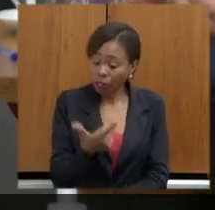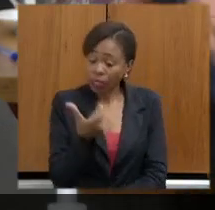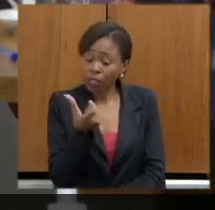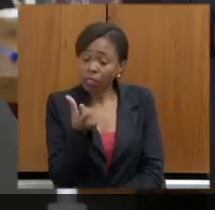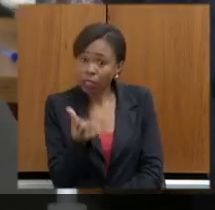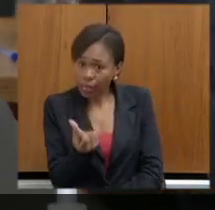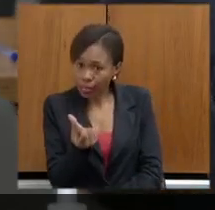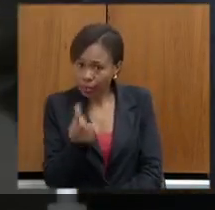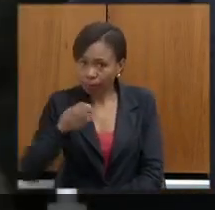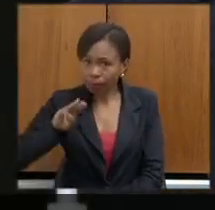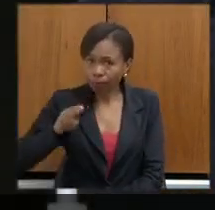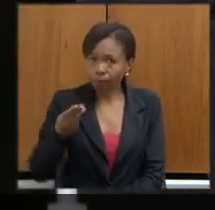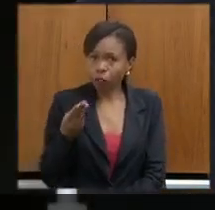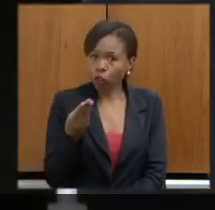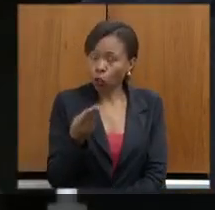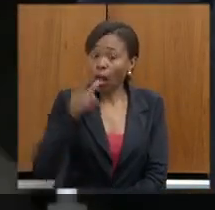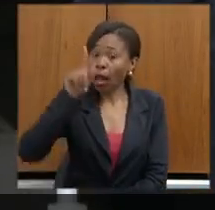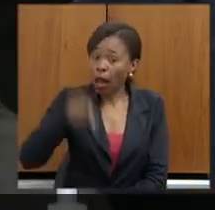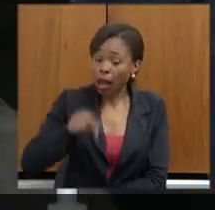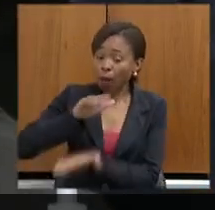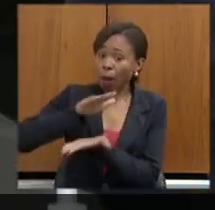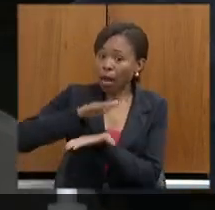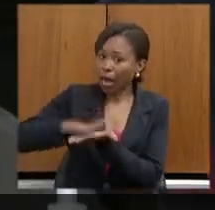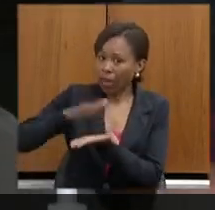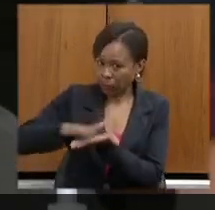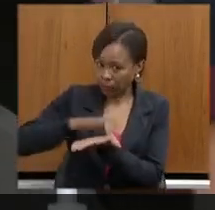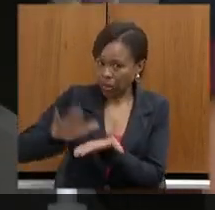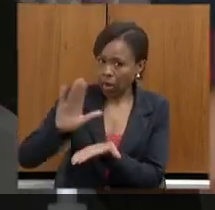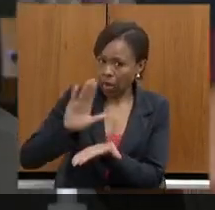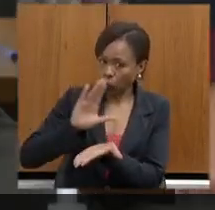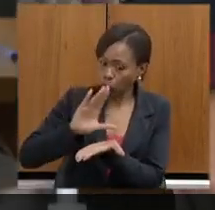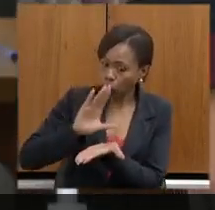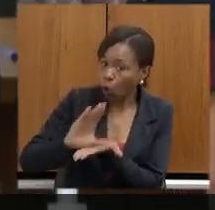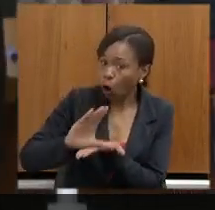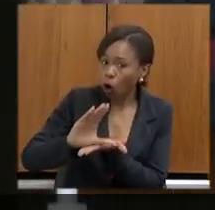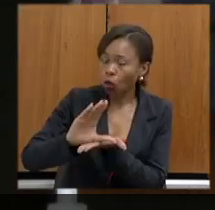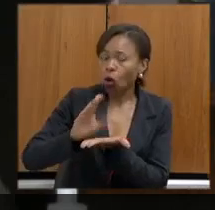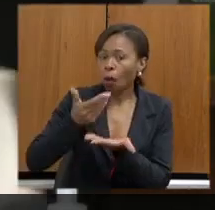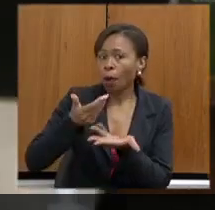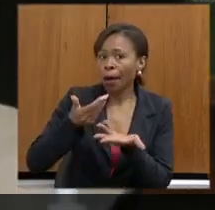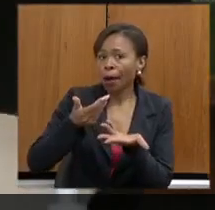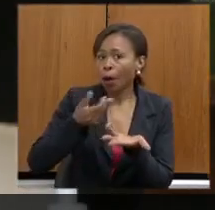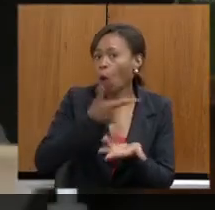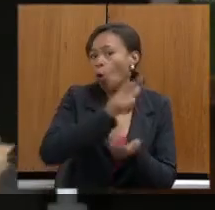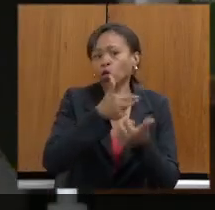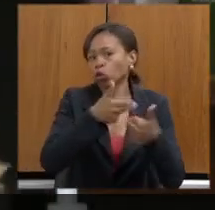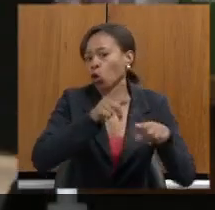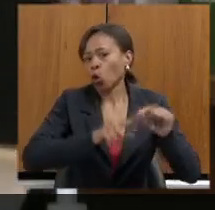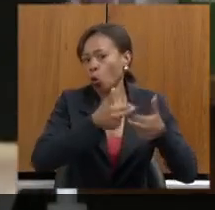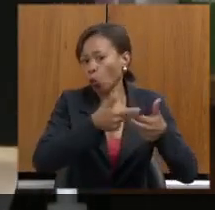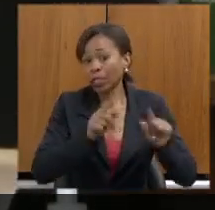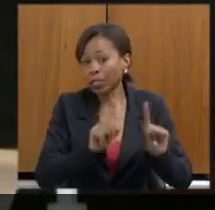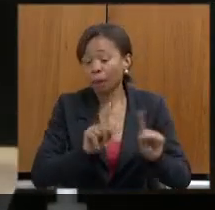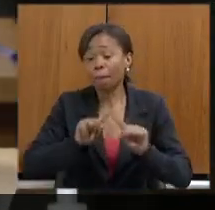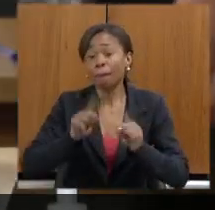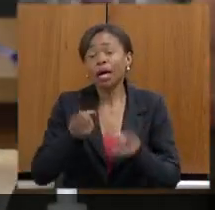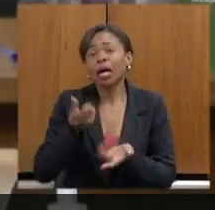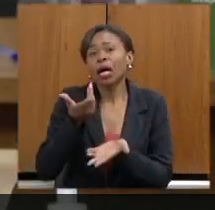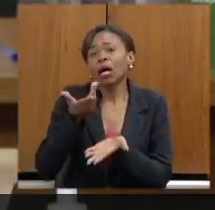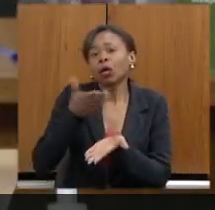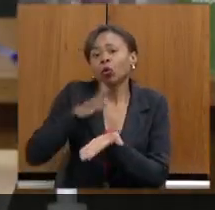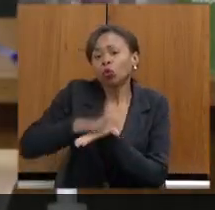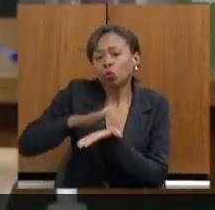custeio não é de investimento a eu gostaria de acrescentar